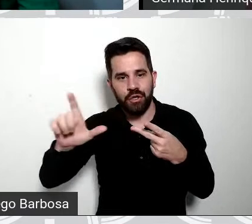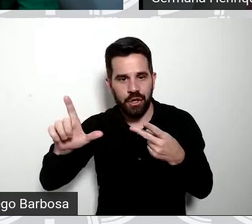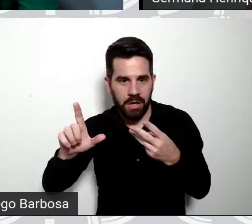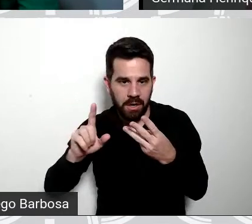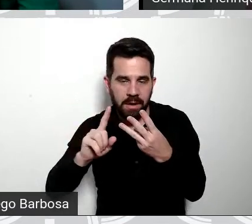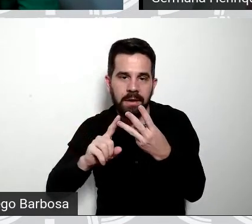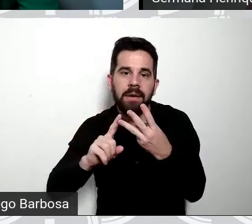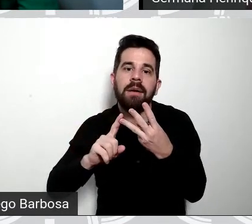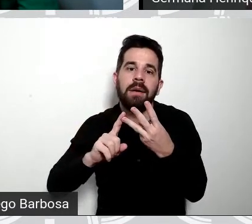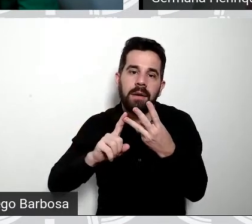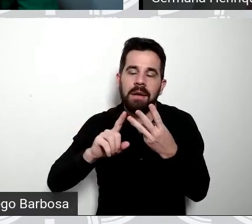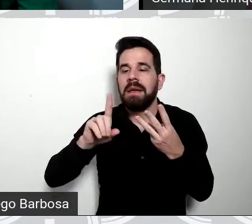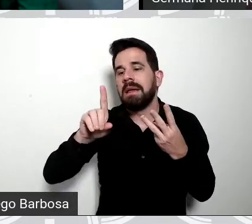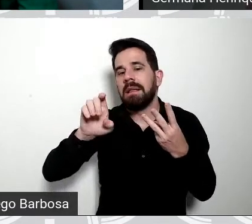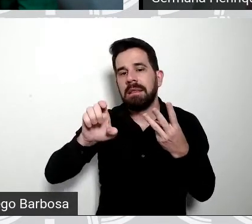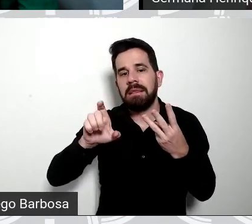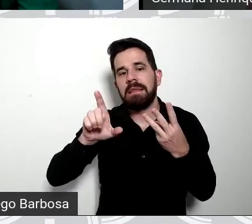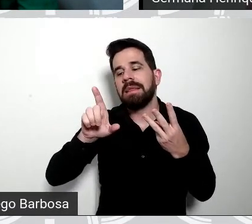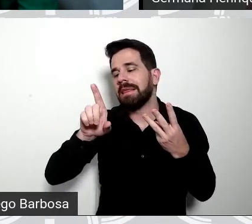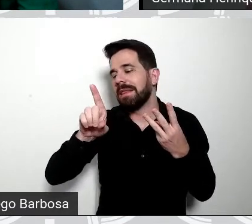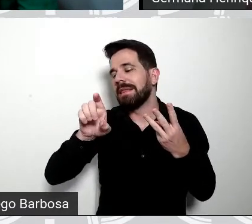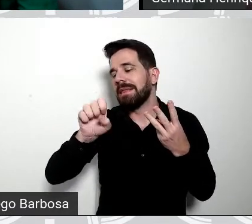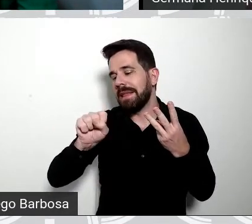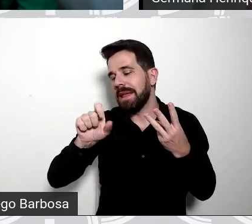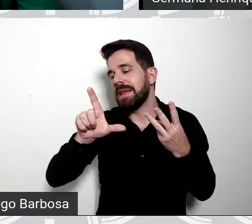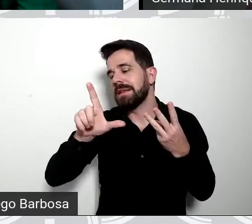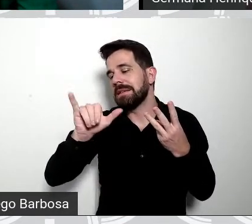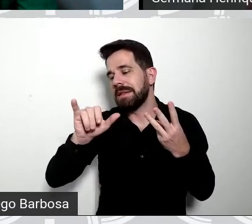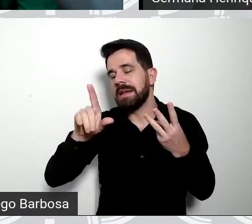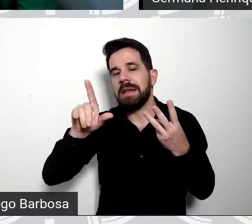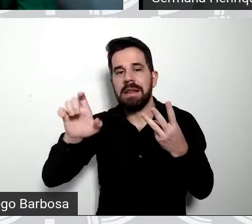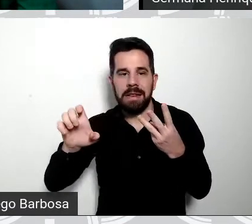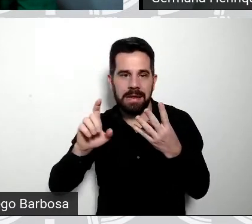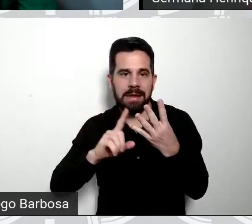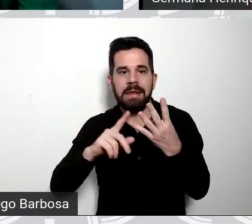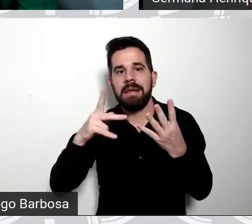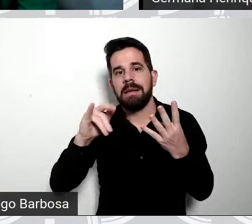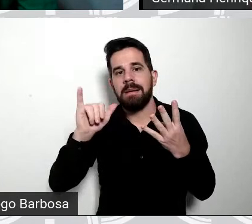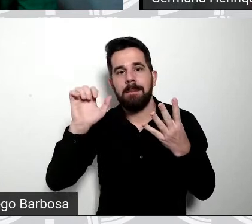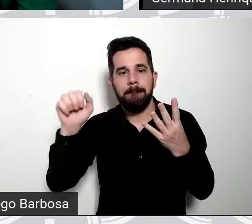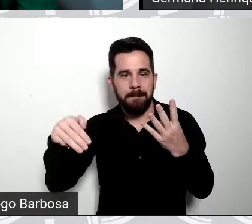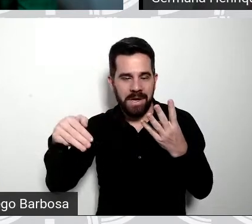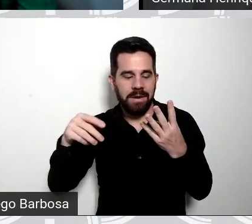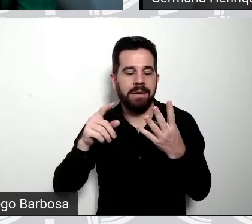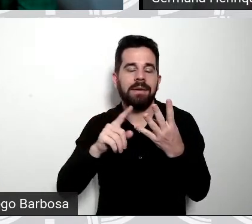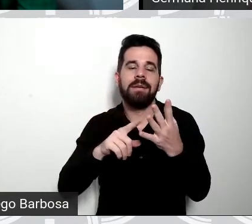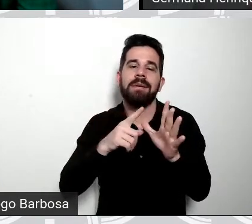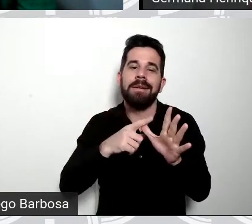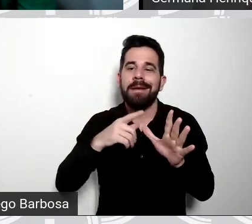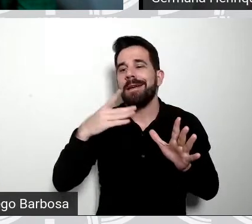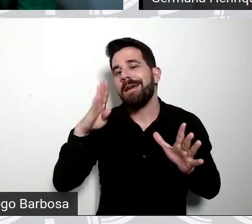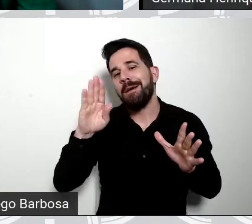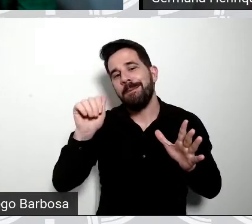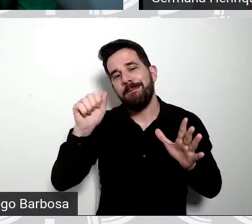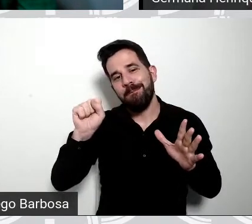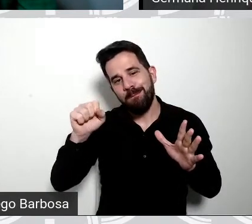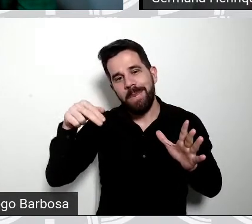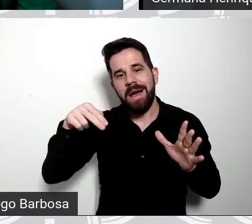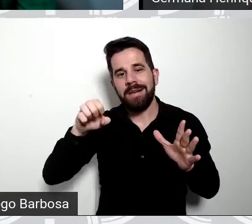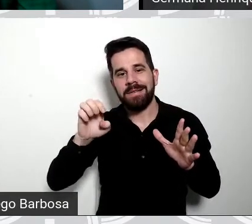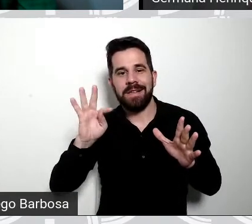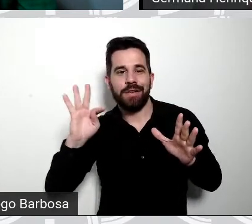Livendulst, Pim, Basnet, além de alguns de seus